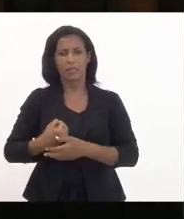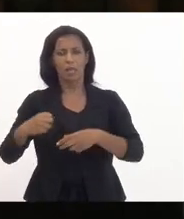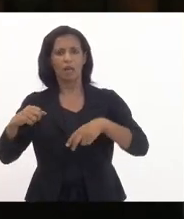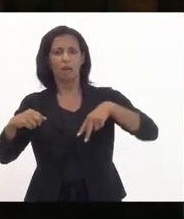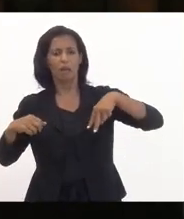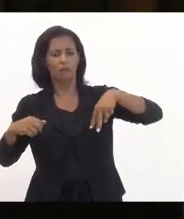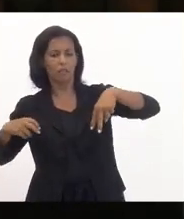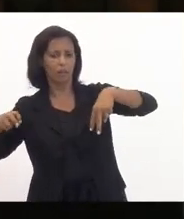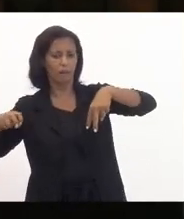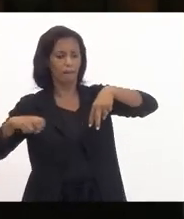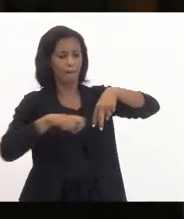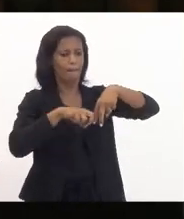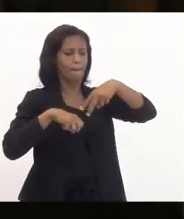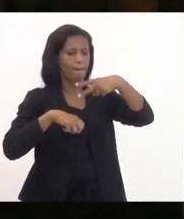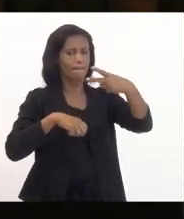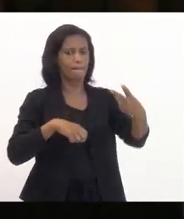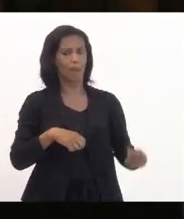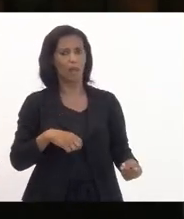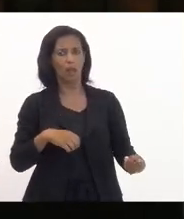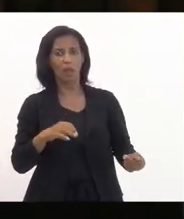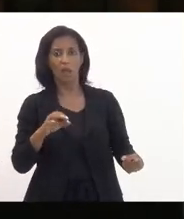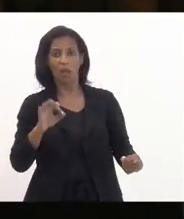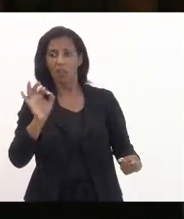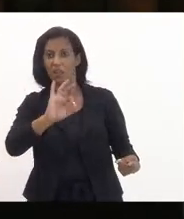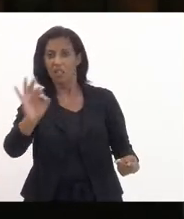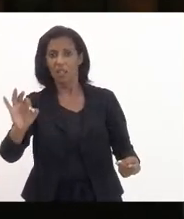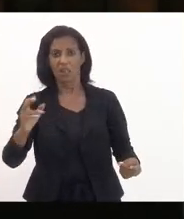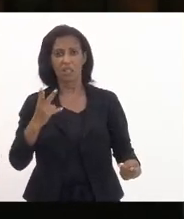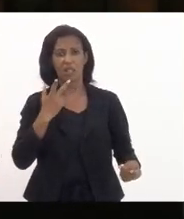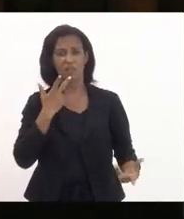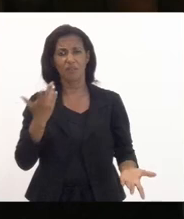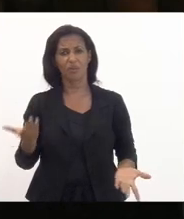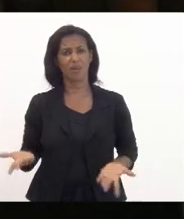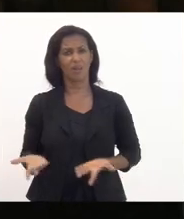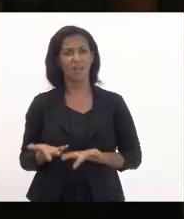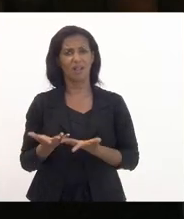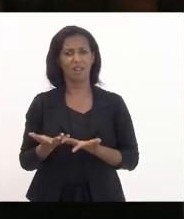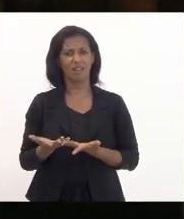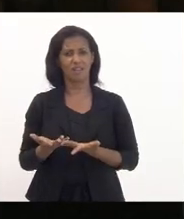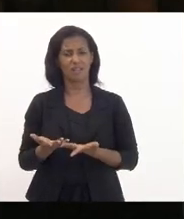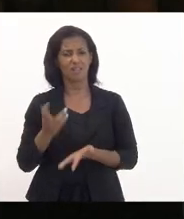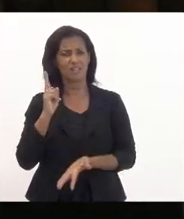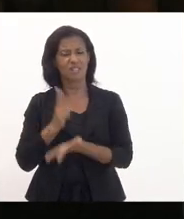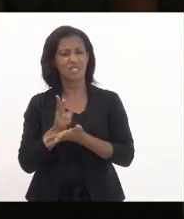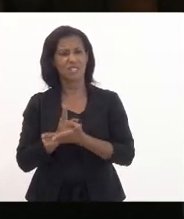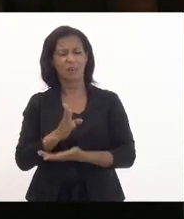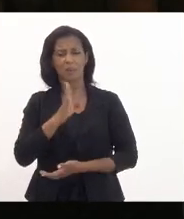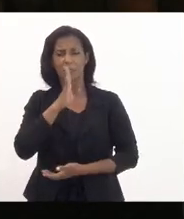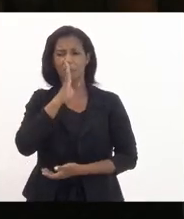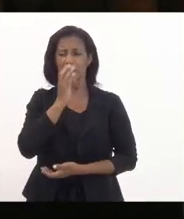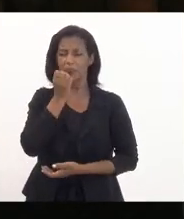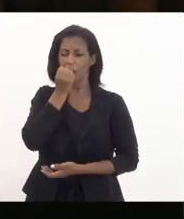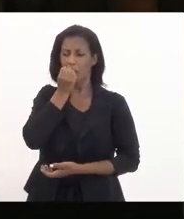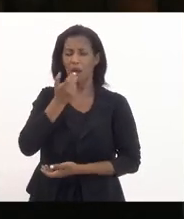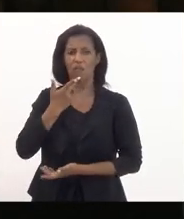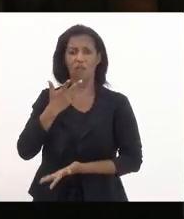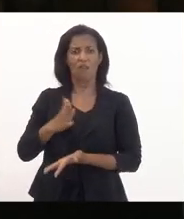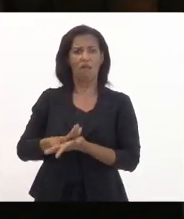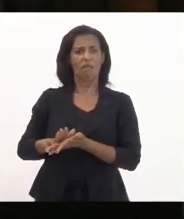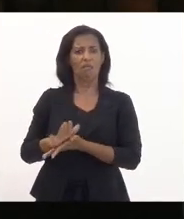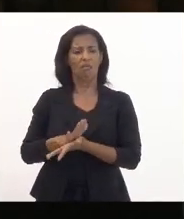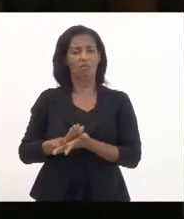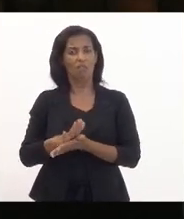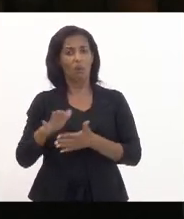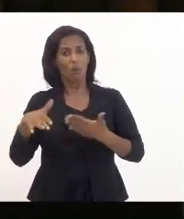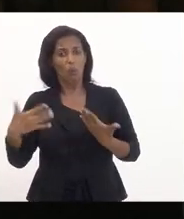traficante e nenhuma palavra. É uma indignação seletiva e sempre um silêncio seletivo dessa turma, ninguém fala nada.